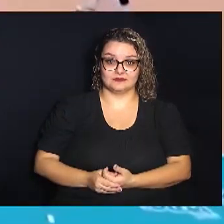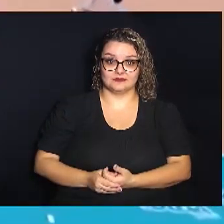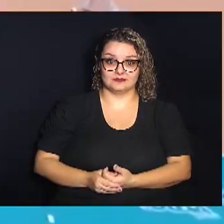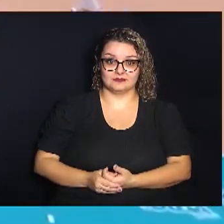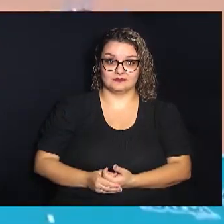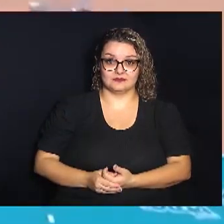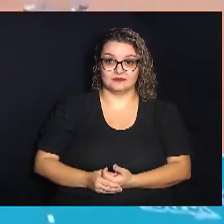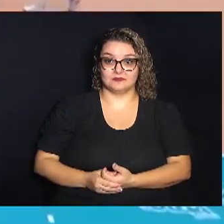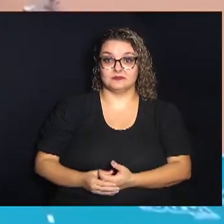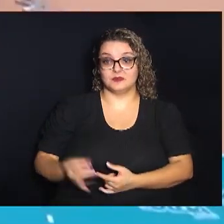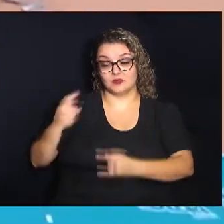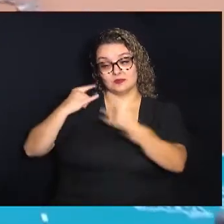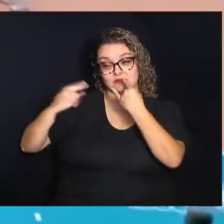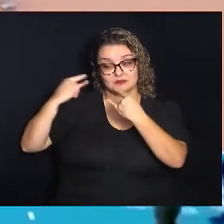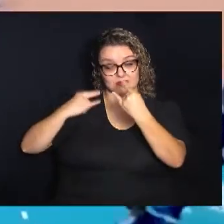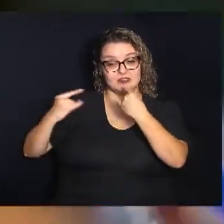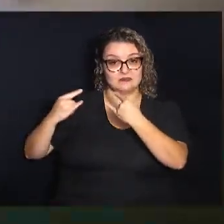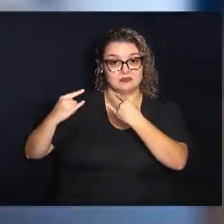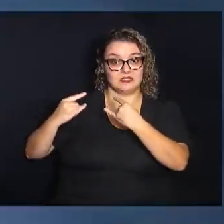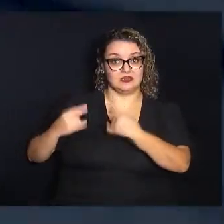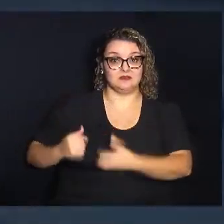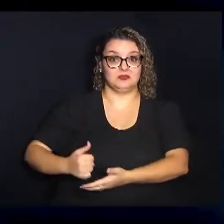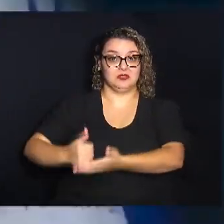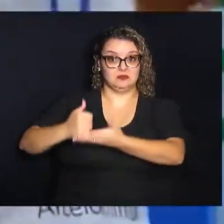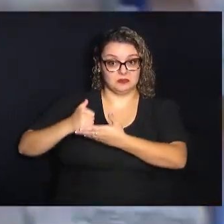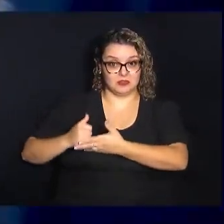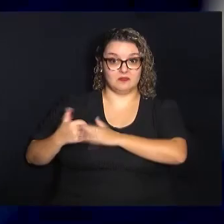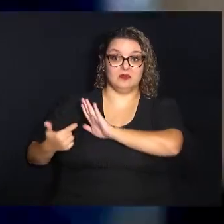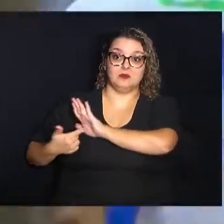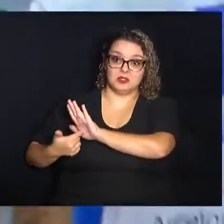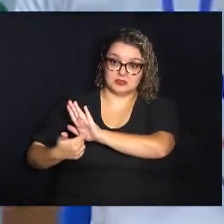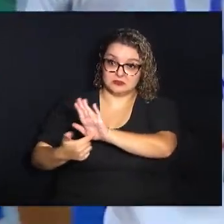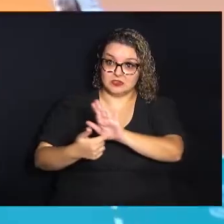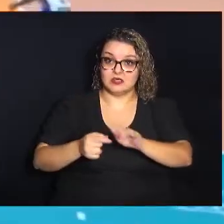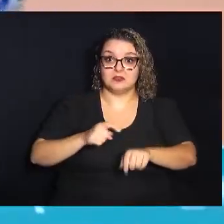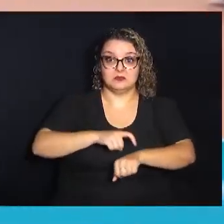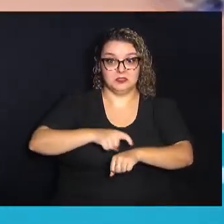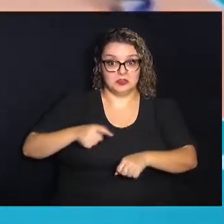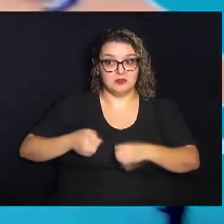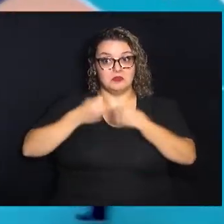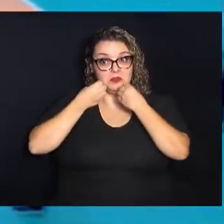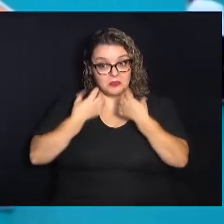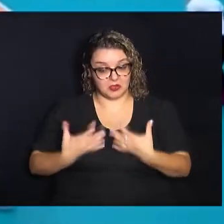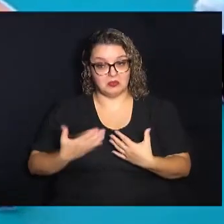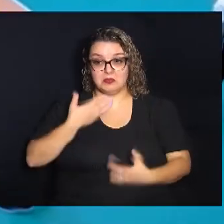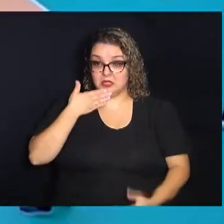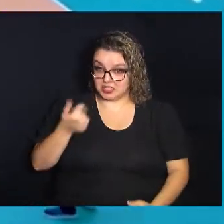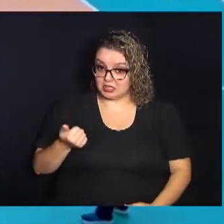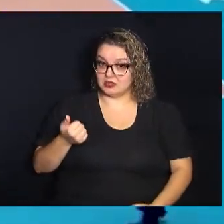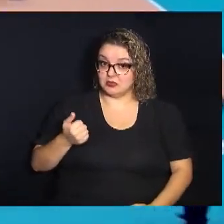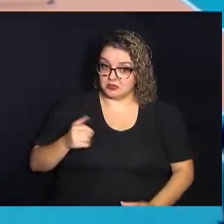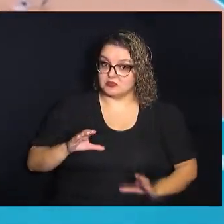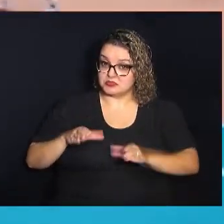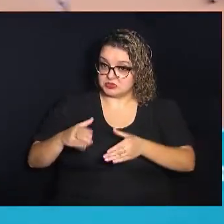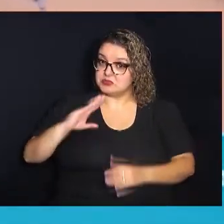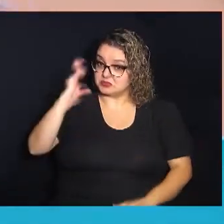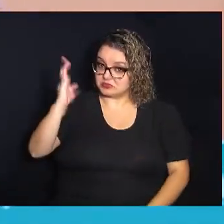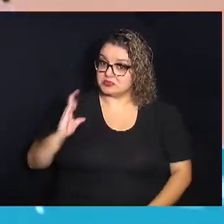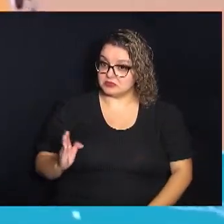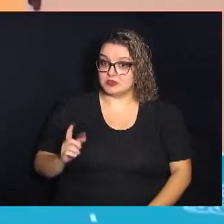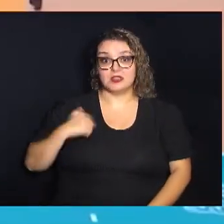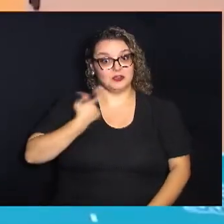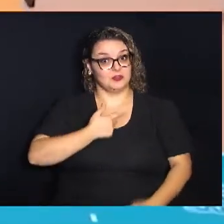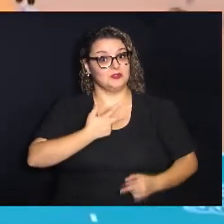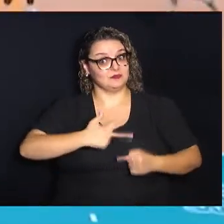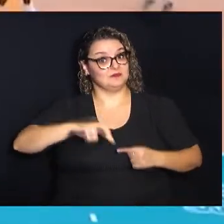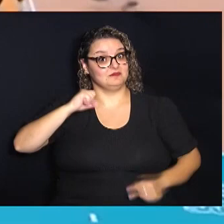aspirador ao título. Eles vêm demonstrando temporada a temporada que são para mim o melhor time do Brasil. E a gente conseguiu jogar